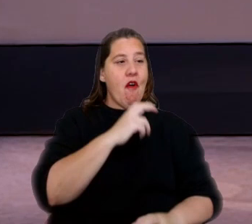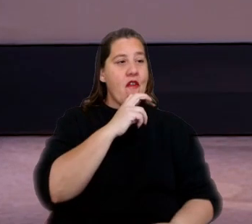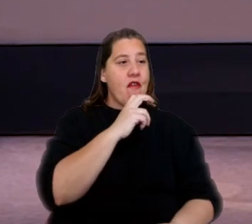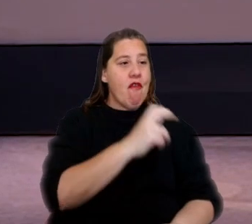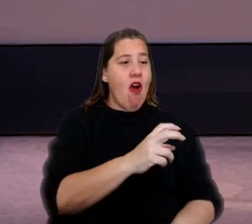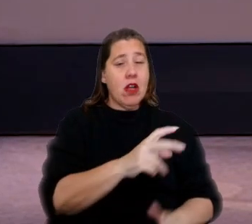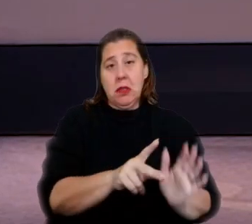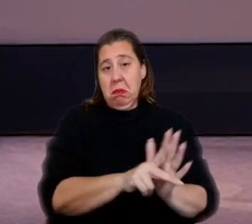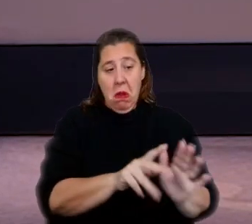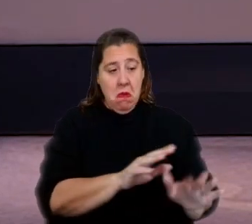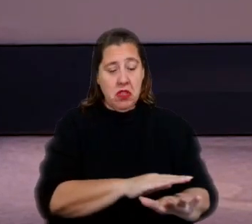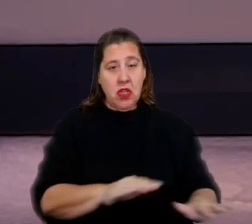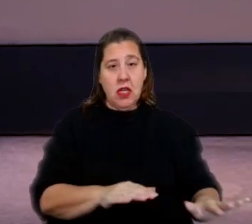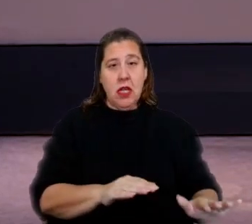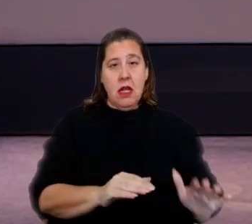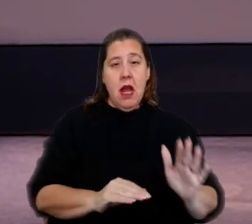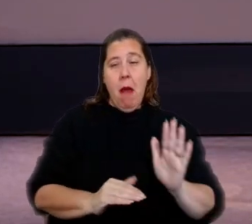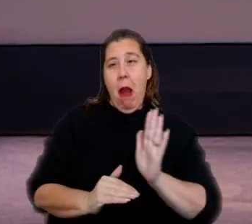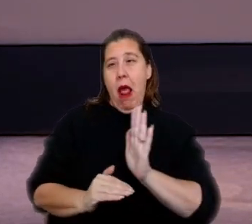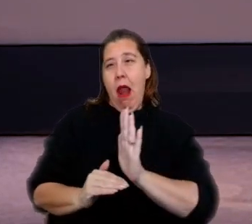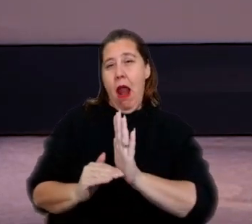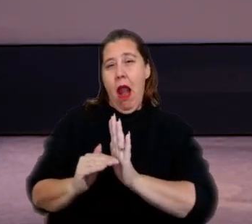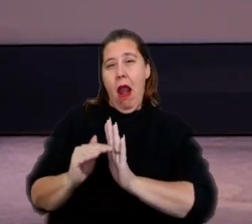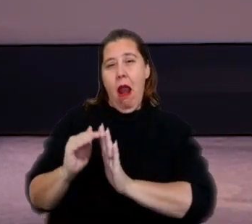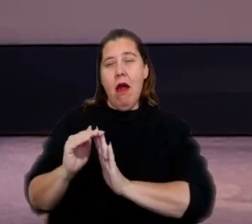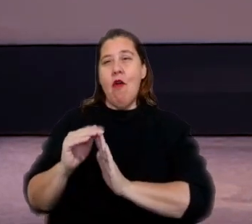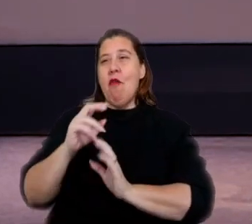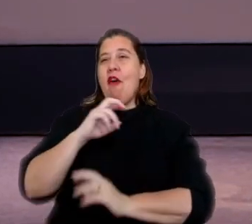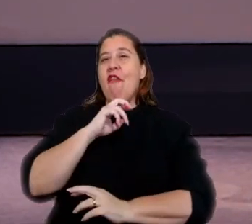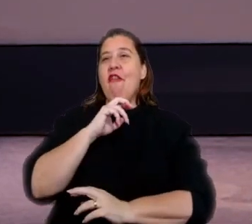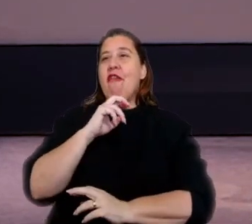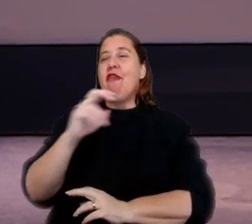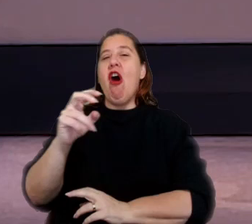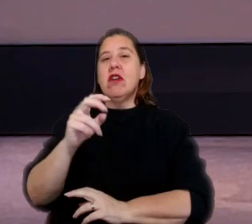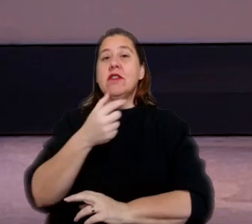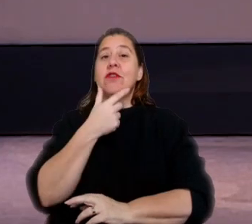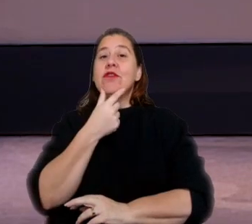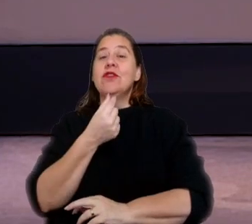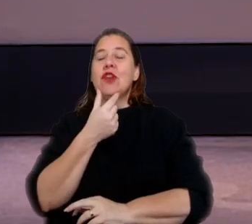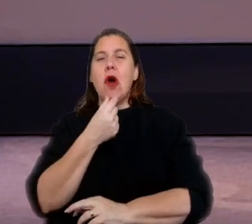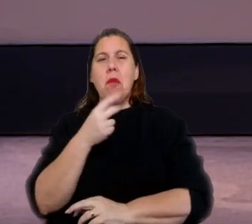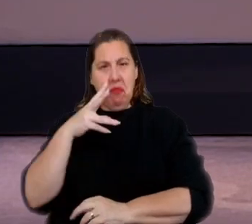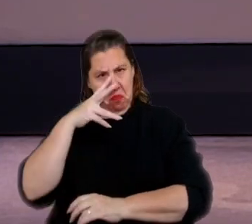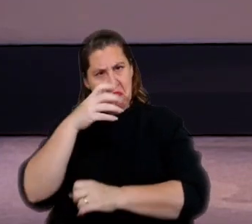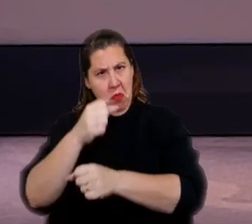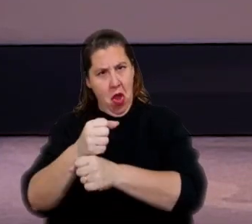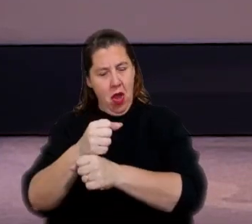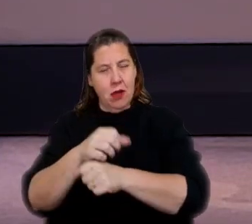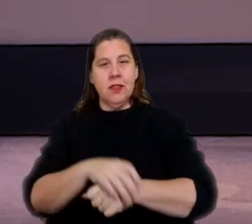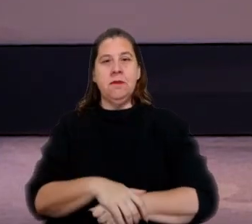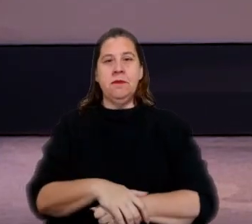voz... de criança até que chega numa voz do seu timbre, né, do seu